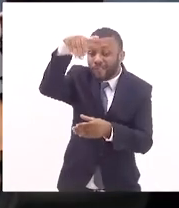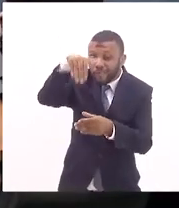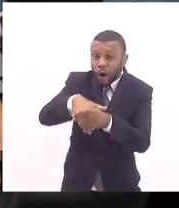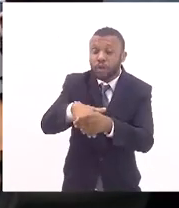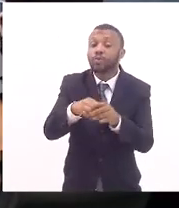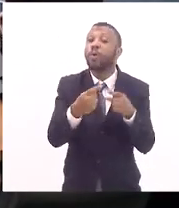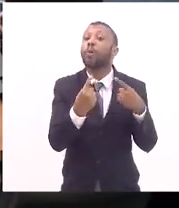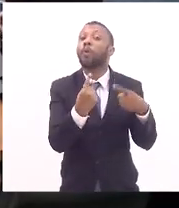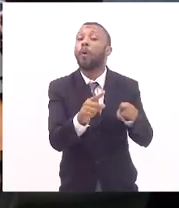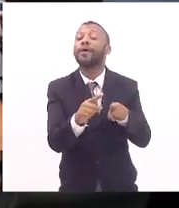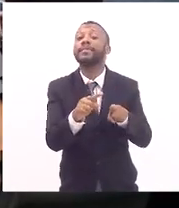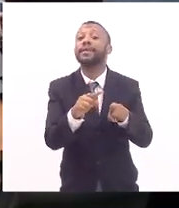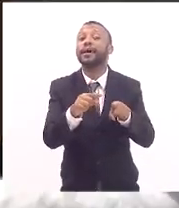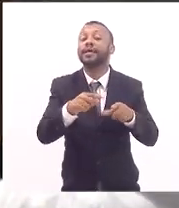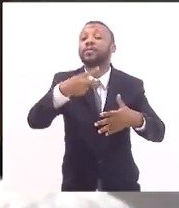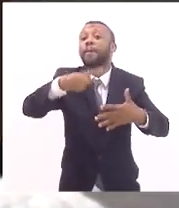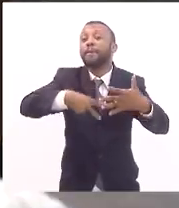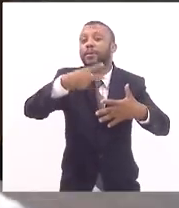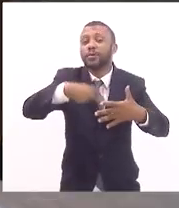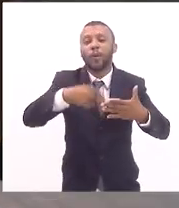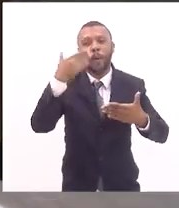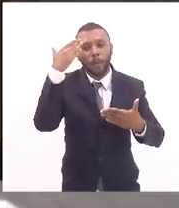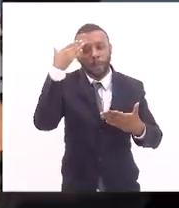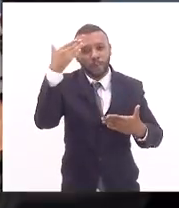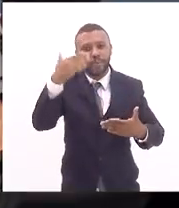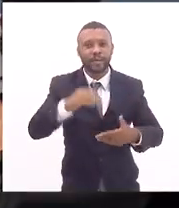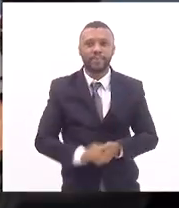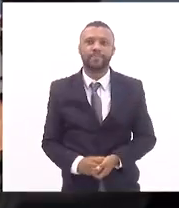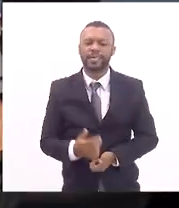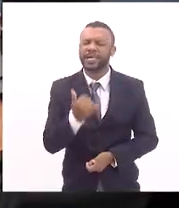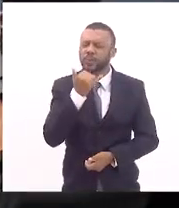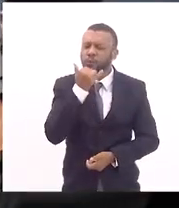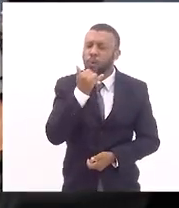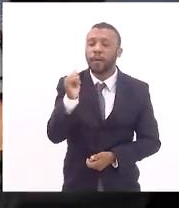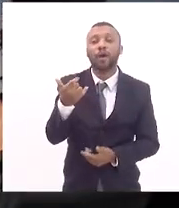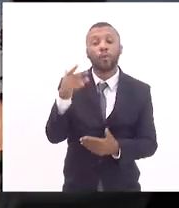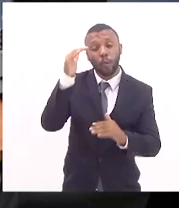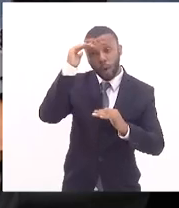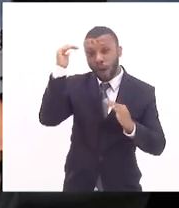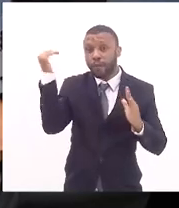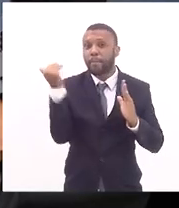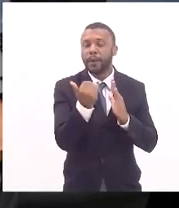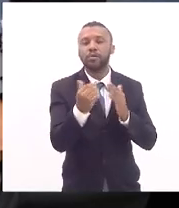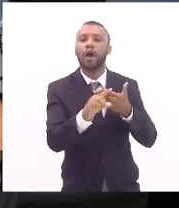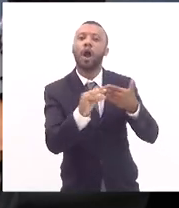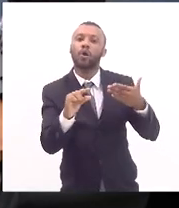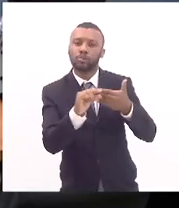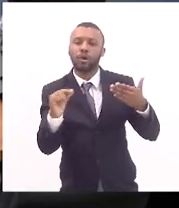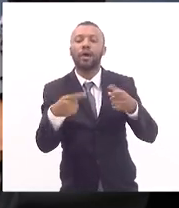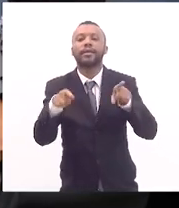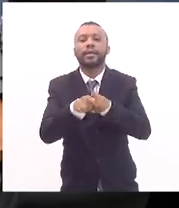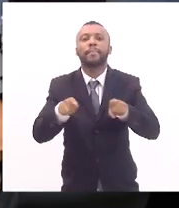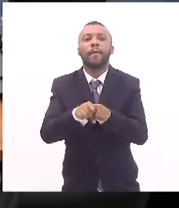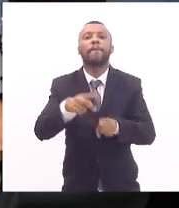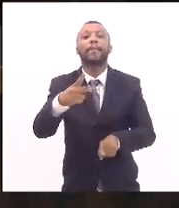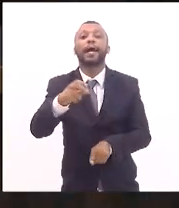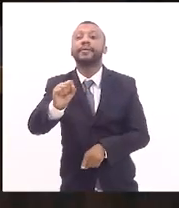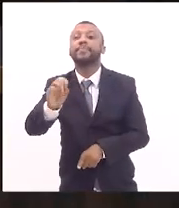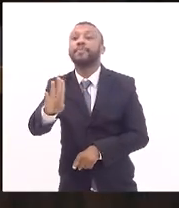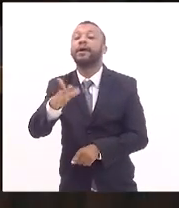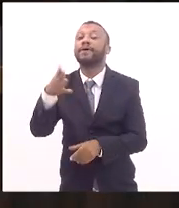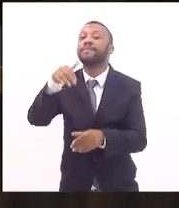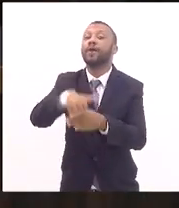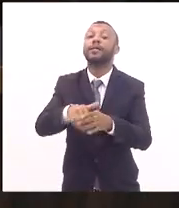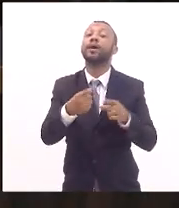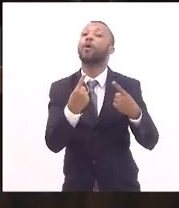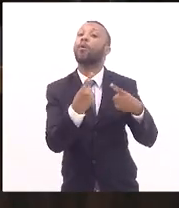bancada do PSOL se o presidente e é com todo respeito autora voto contrário da bancada do PSB PSDB volta a